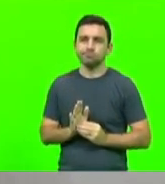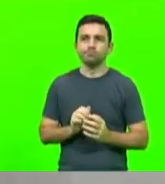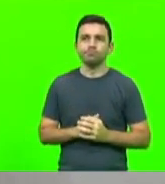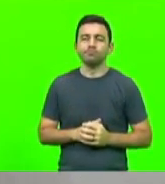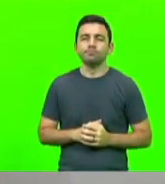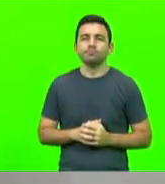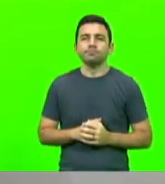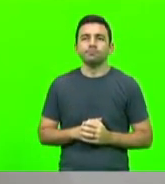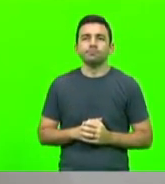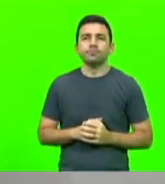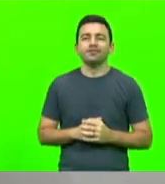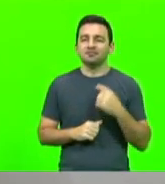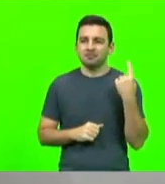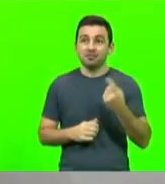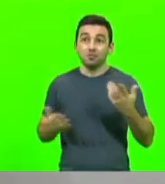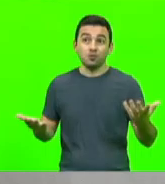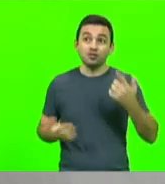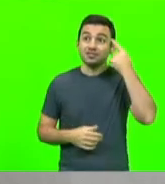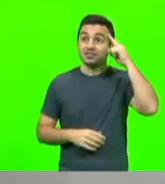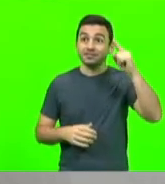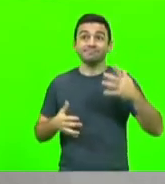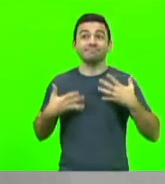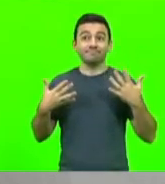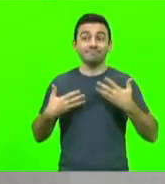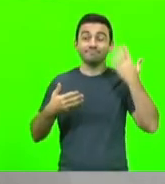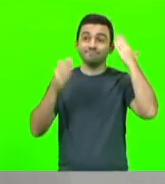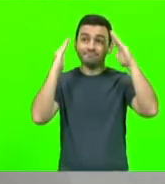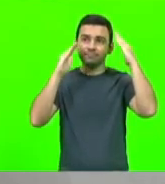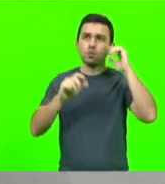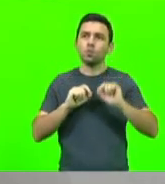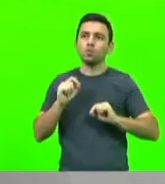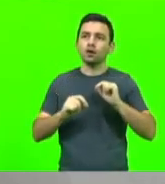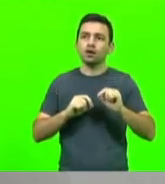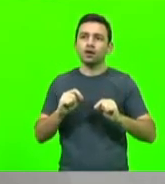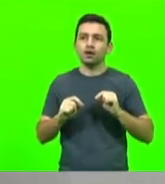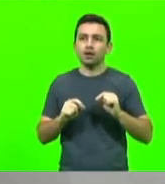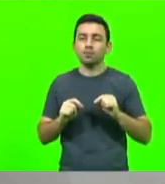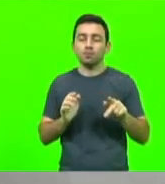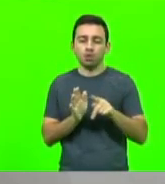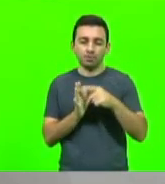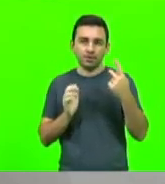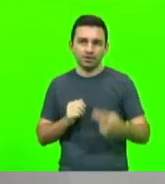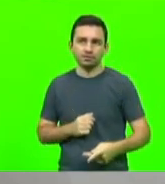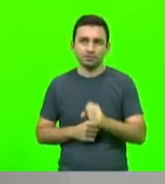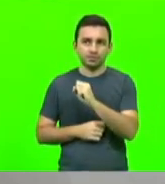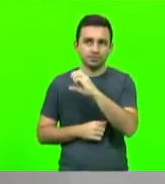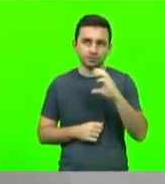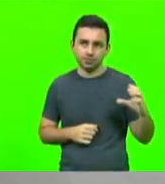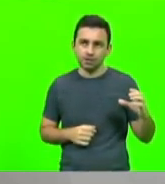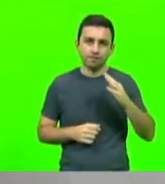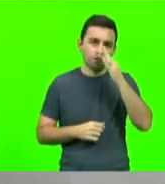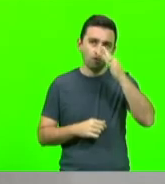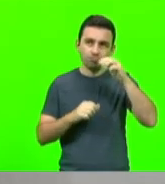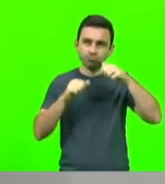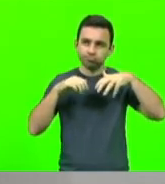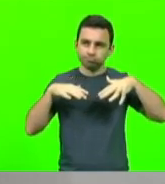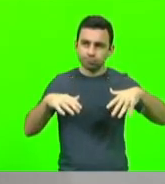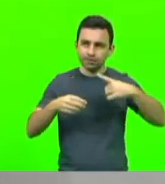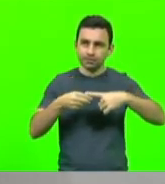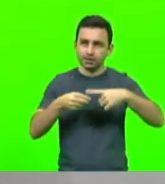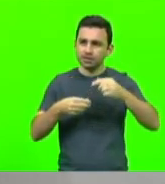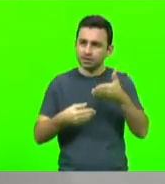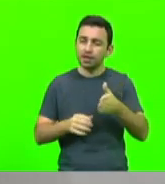Hoje, um dia de muita alegria, de muita felicidade. A Manchester catarinense, a cidade das flores, completa 71